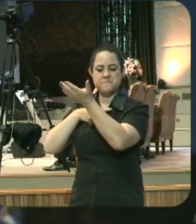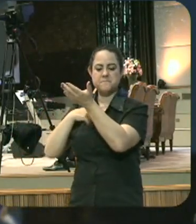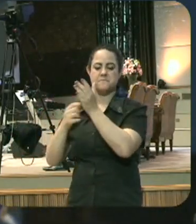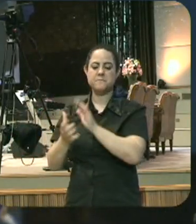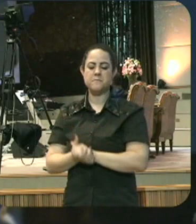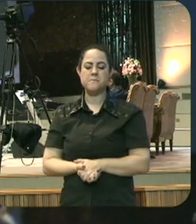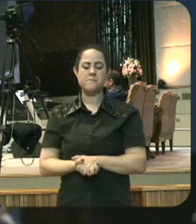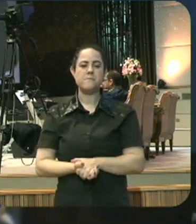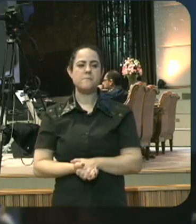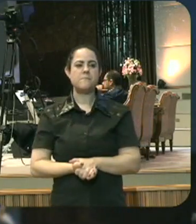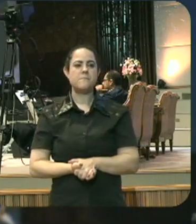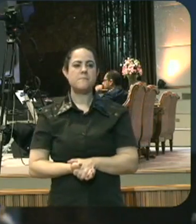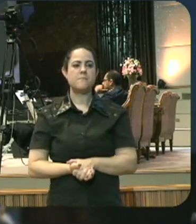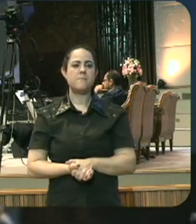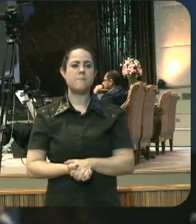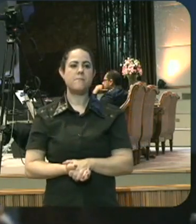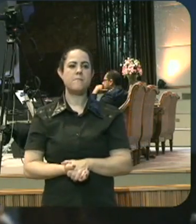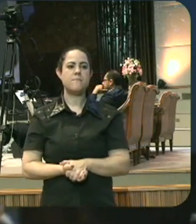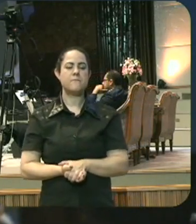fêmea,